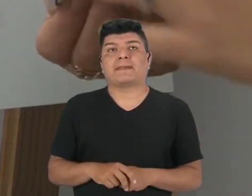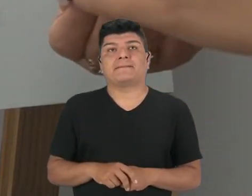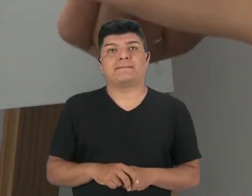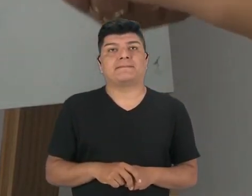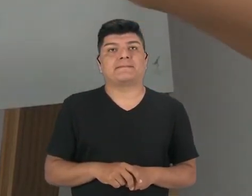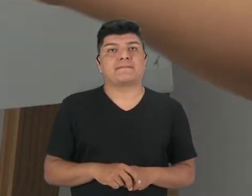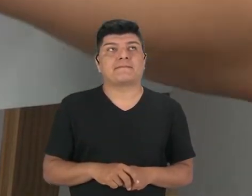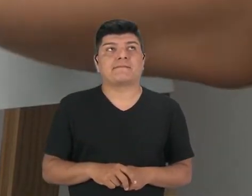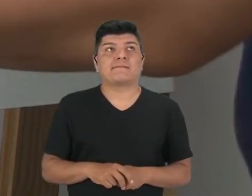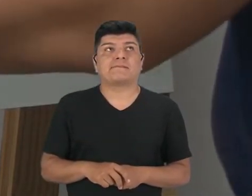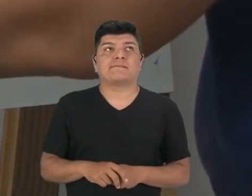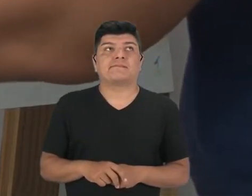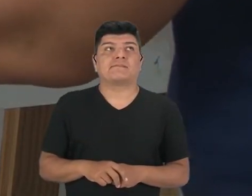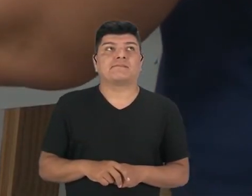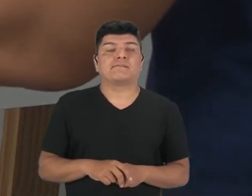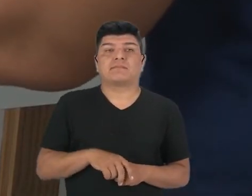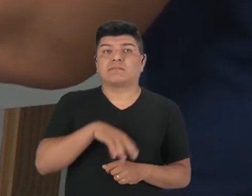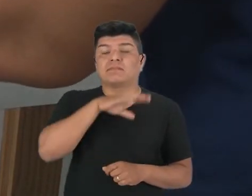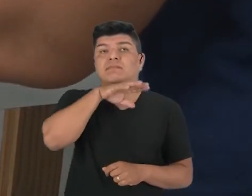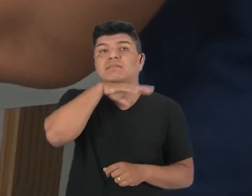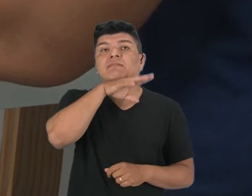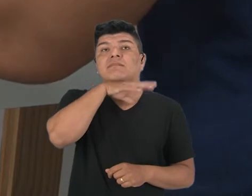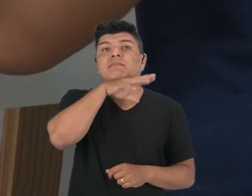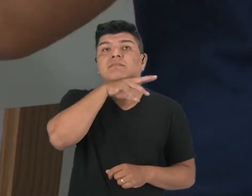eu vou colocar um animal, ó,